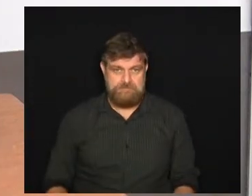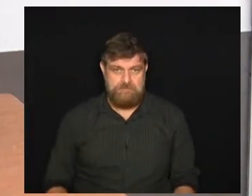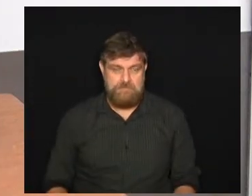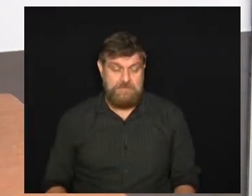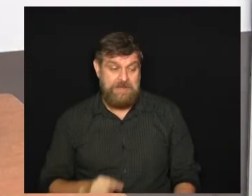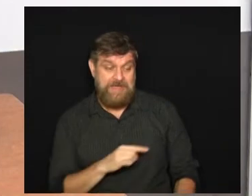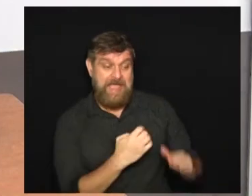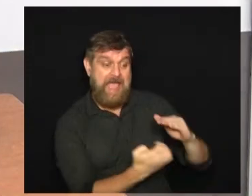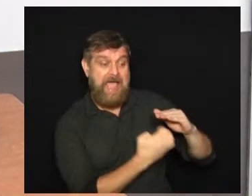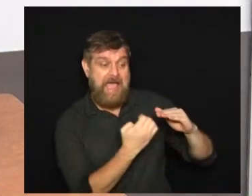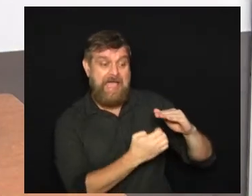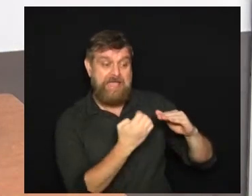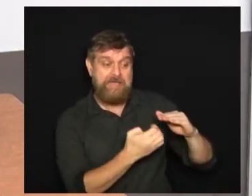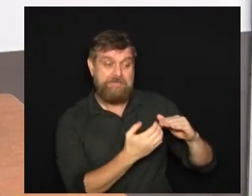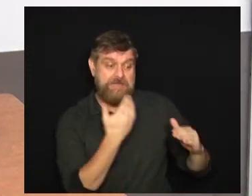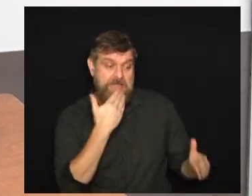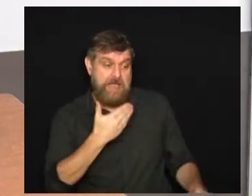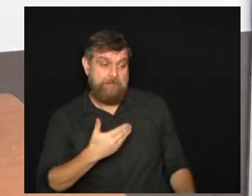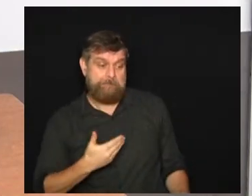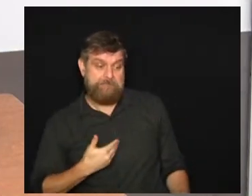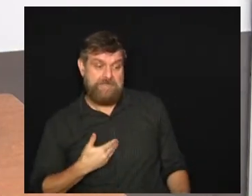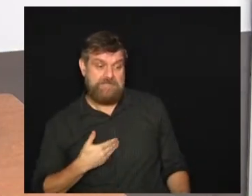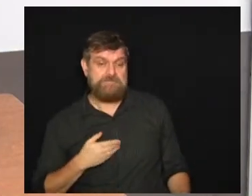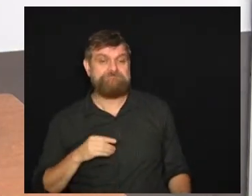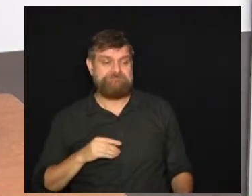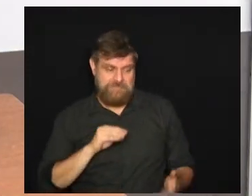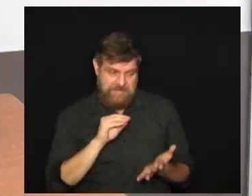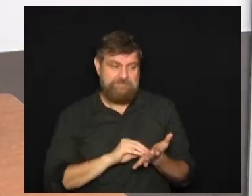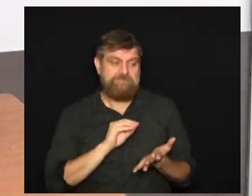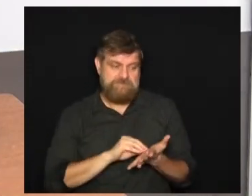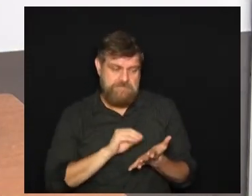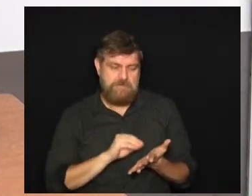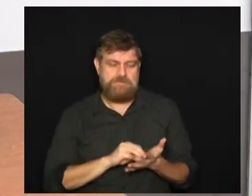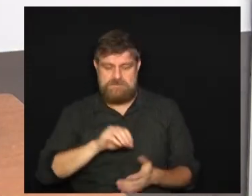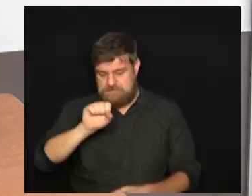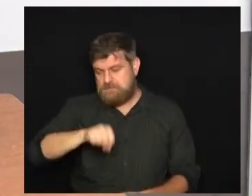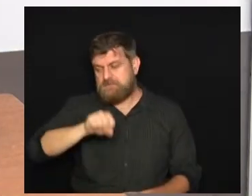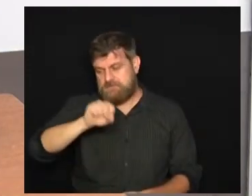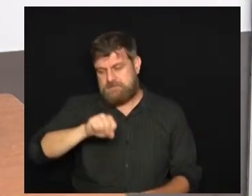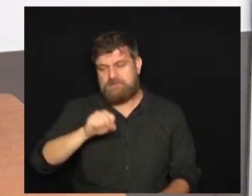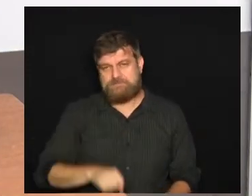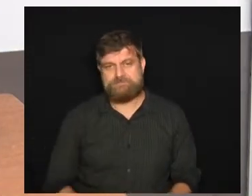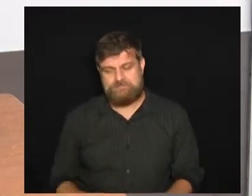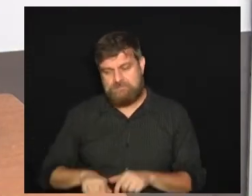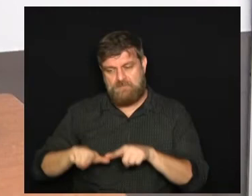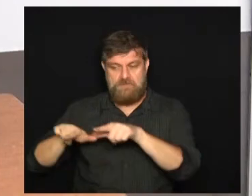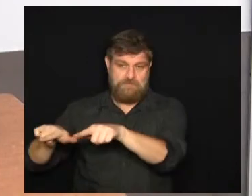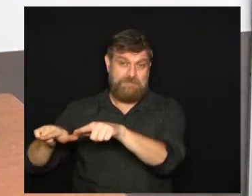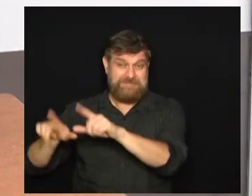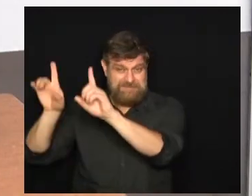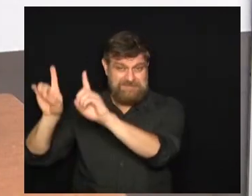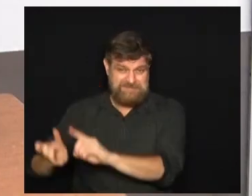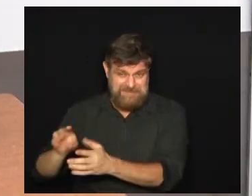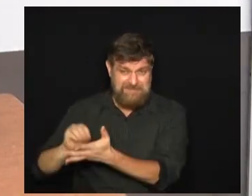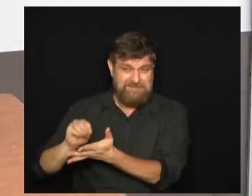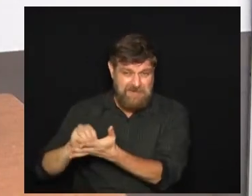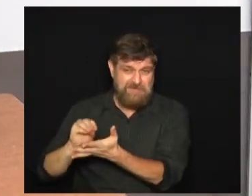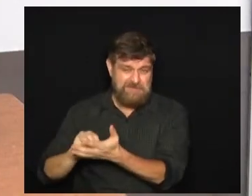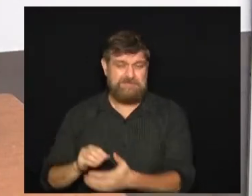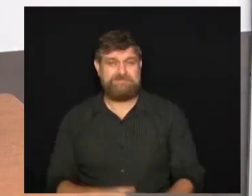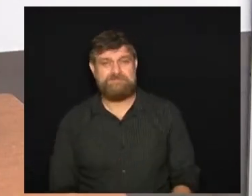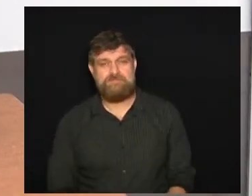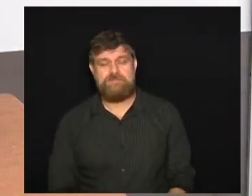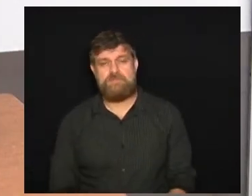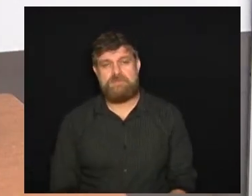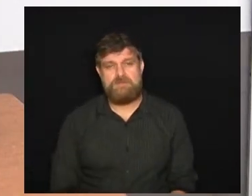que a empresa pede, realmente ainda falta algumas coisas, né? Alguma qualificação. Ô Paulo, deixa eu fazer um outro questionamento. A